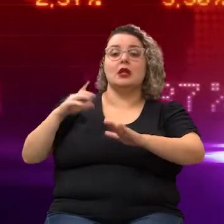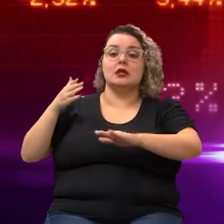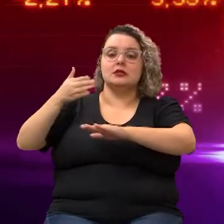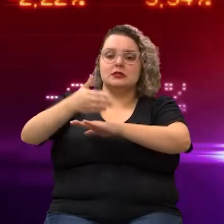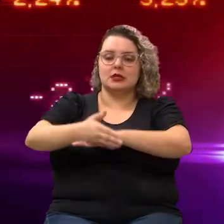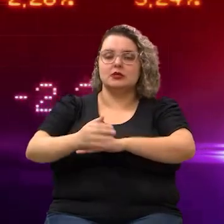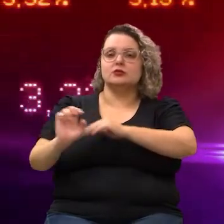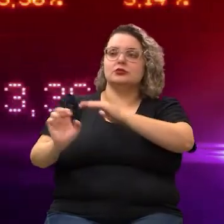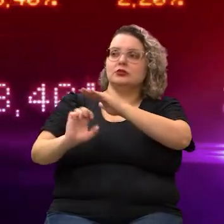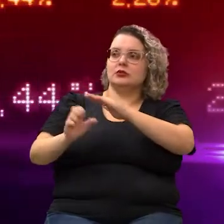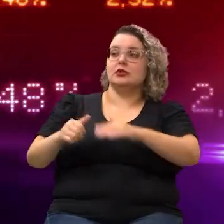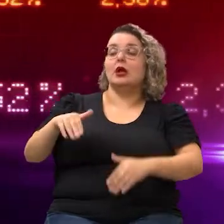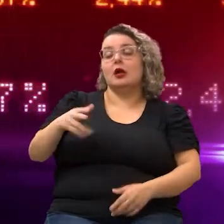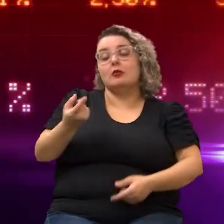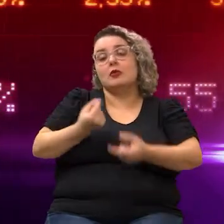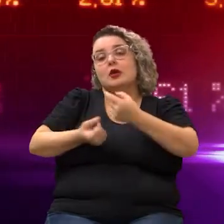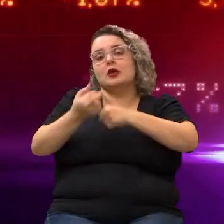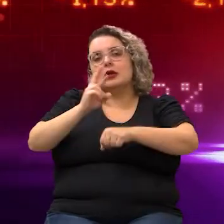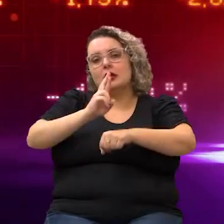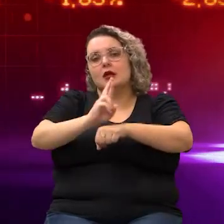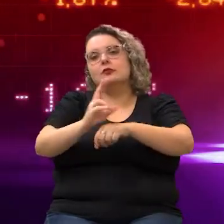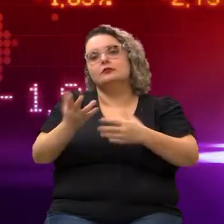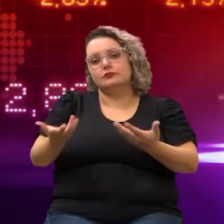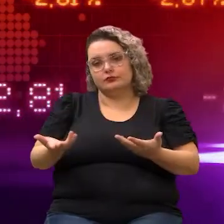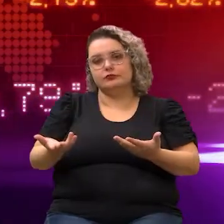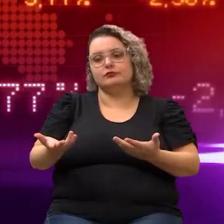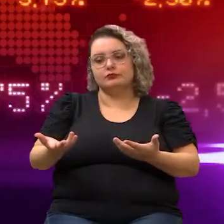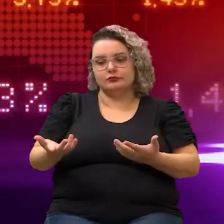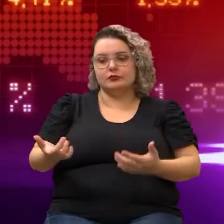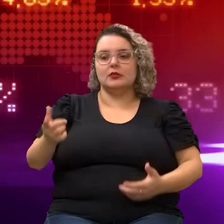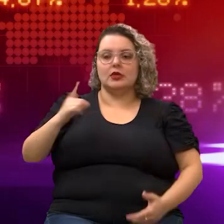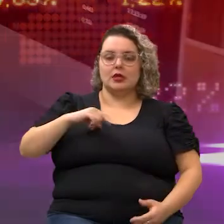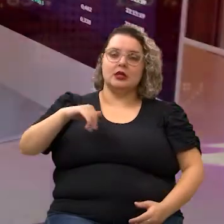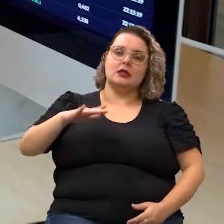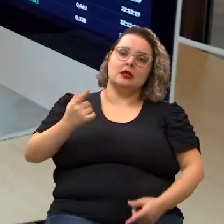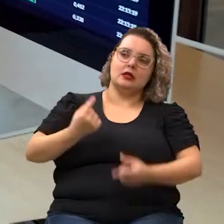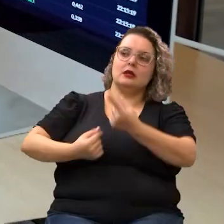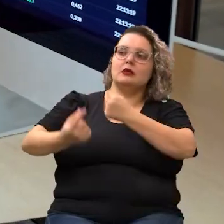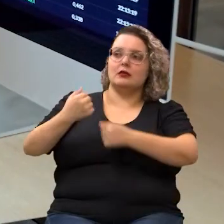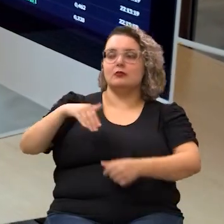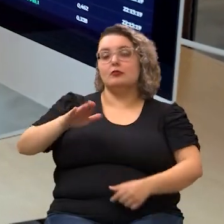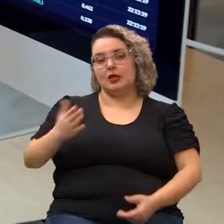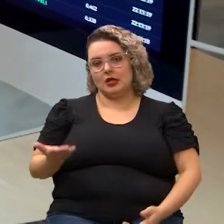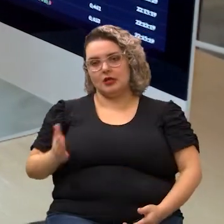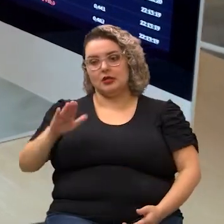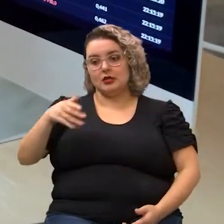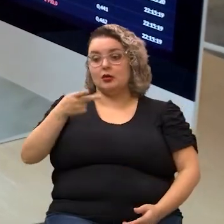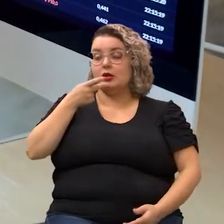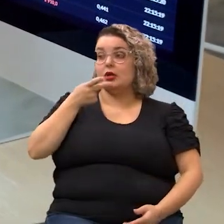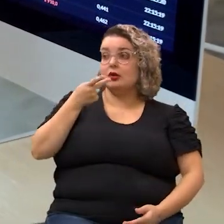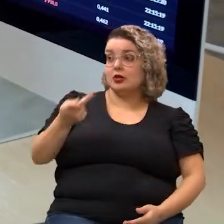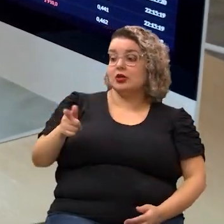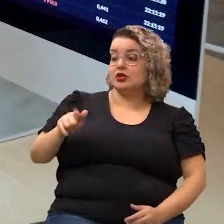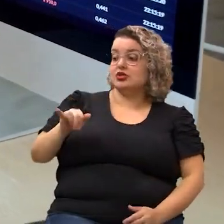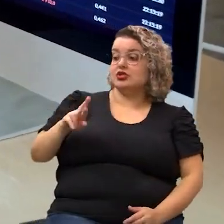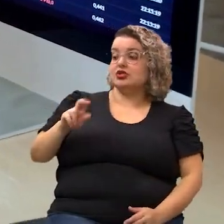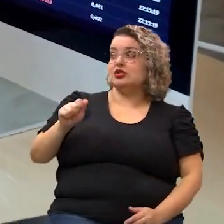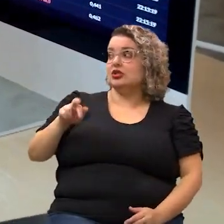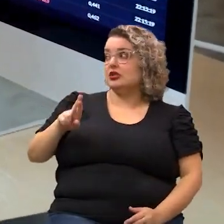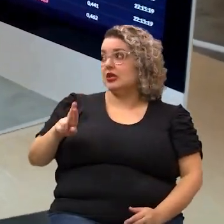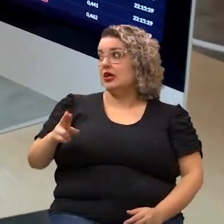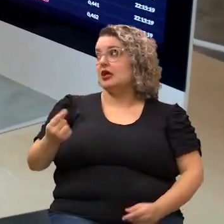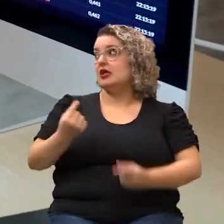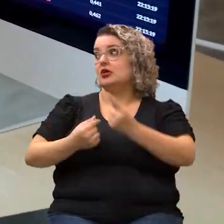acesso às empresas a mais recursos. E aí isso gira mais a economia. E quando a gente fala em girar